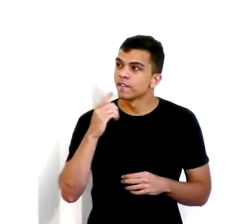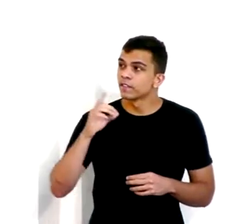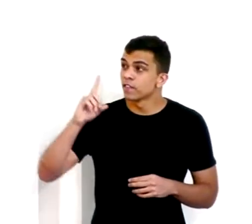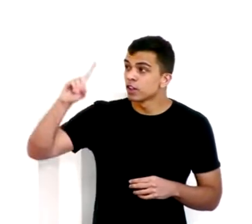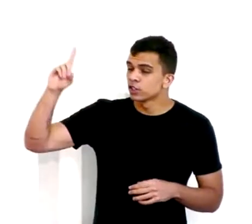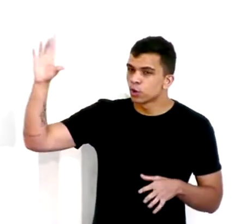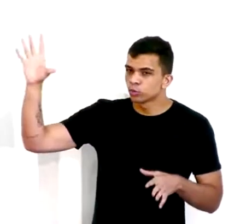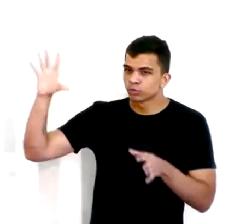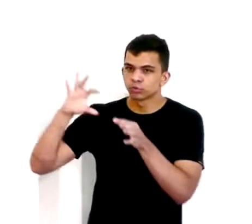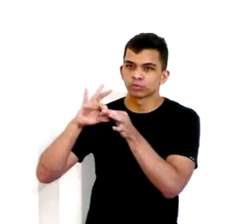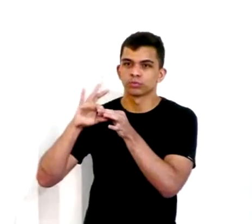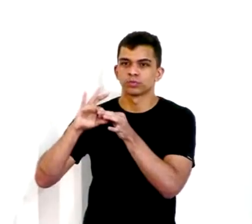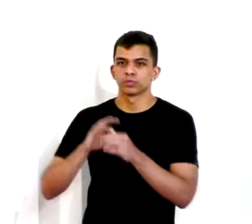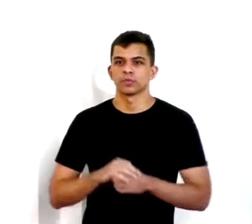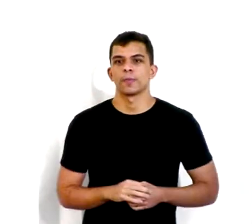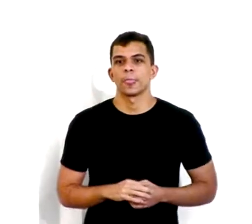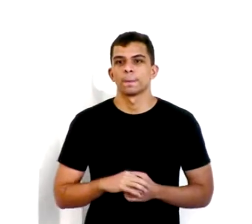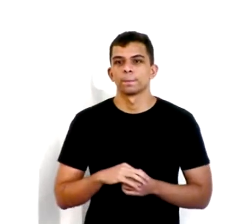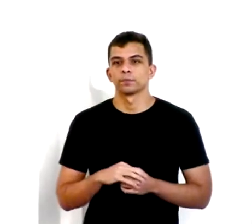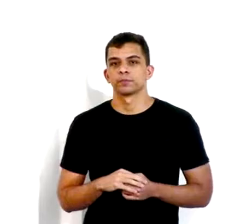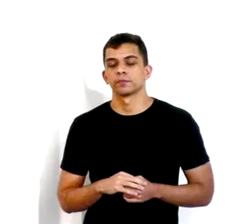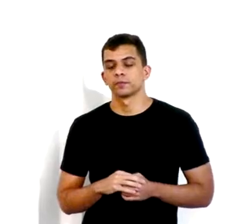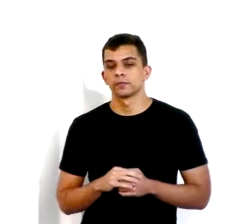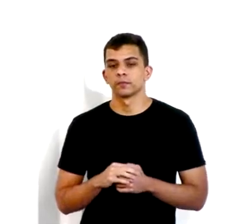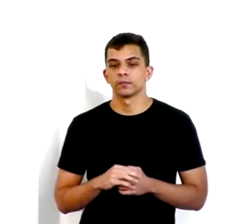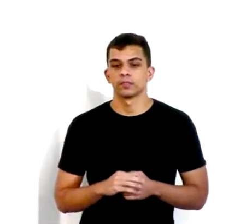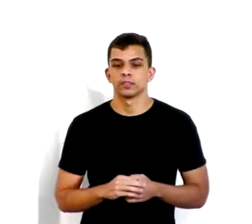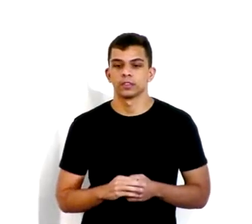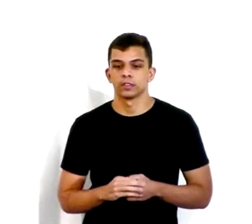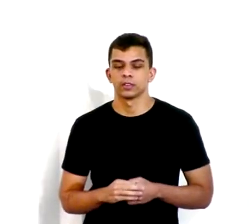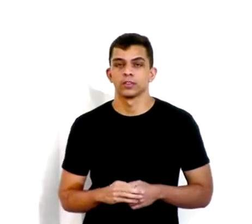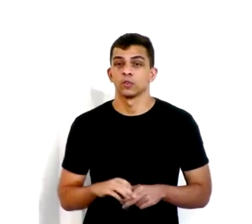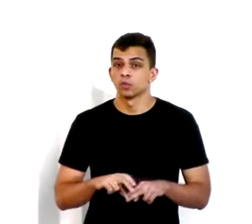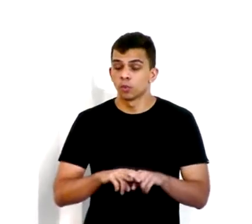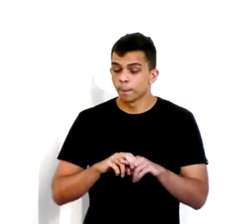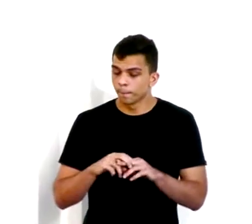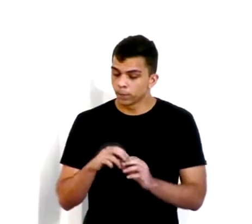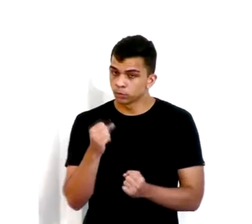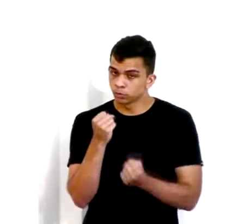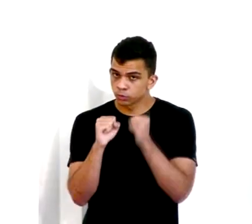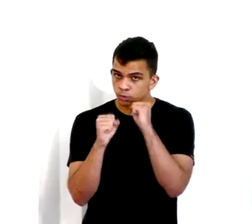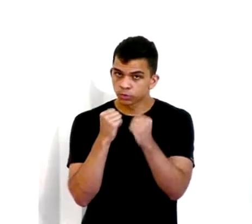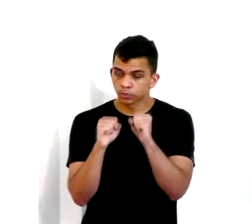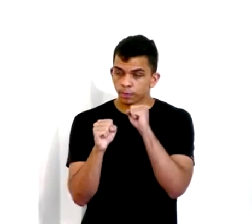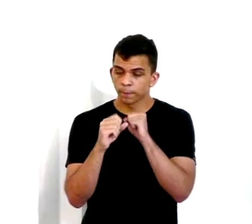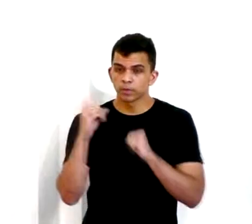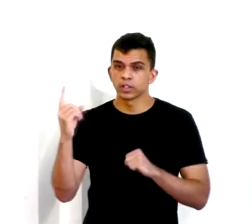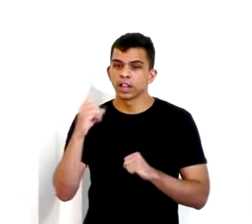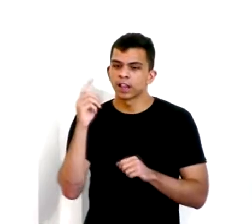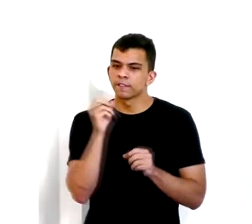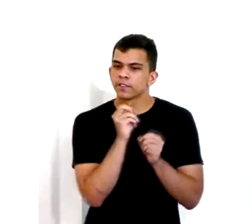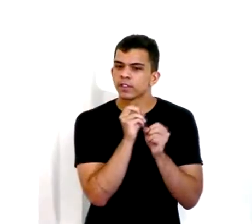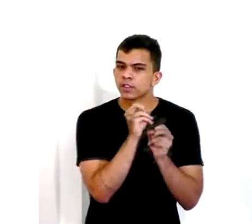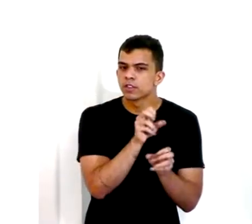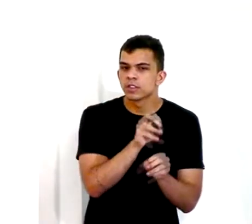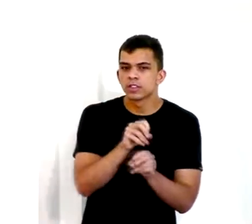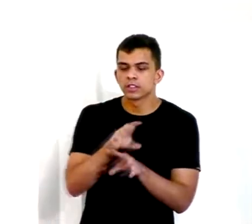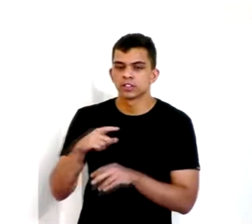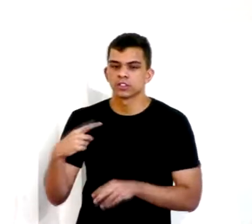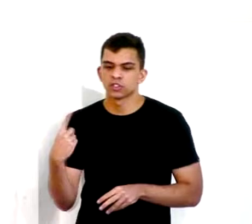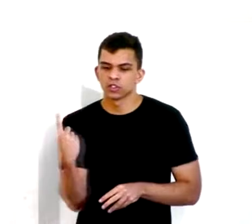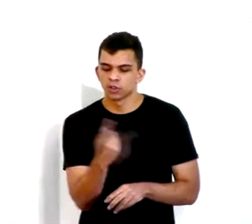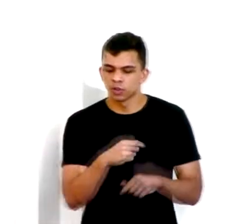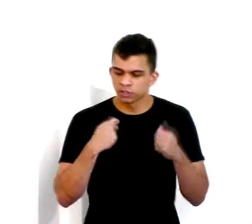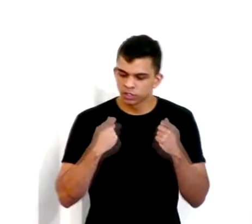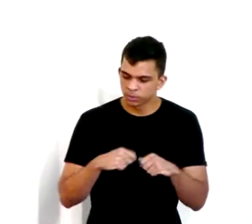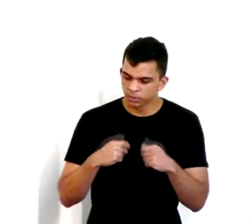maravilhoso. Mas nesse Salmo, Davi nos ensinará a como devemos lamentar